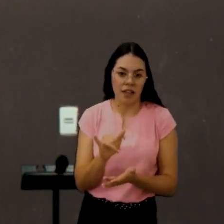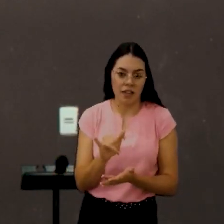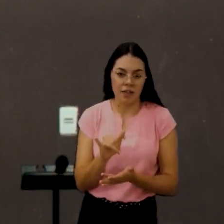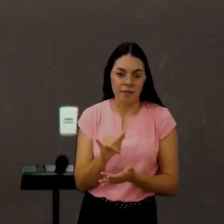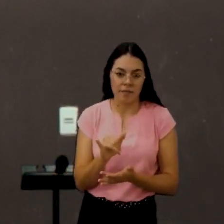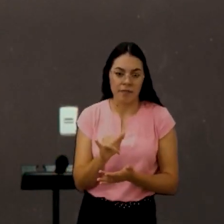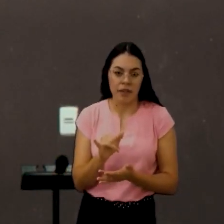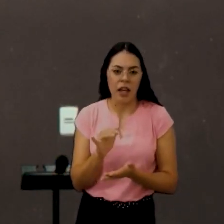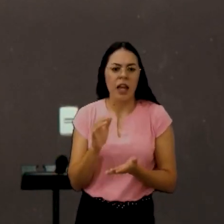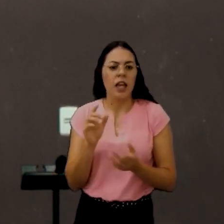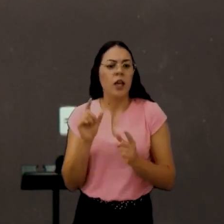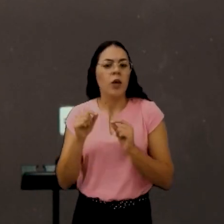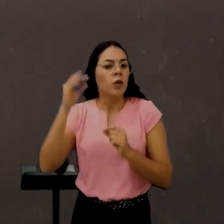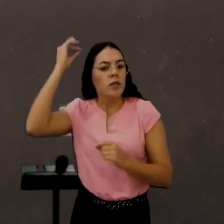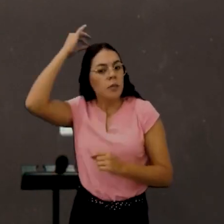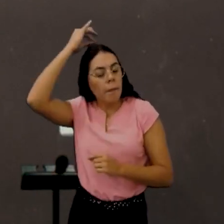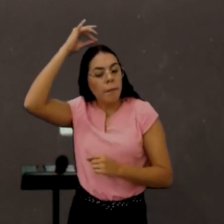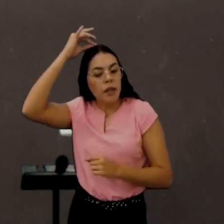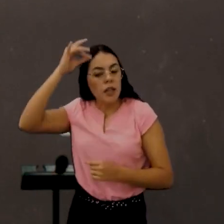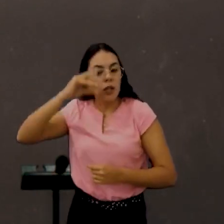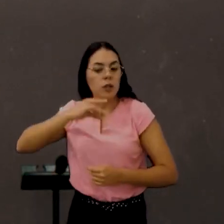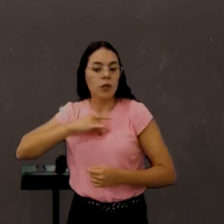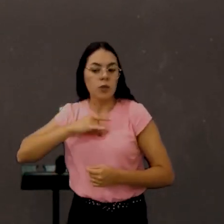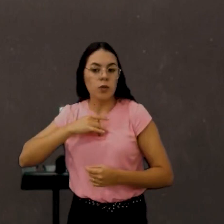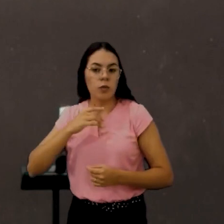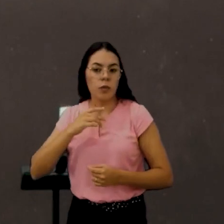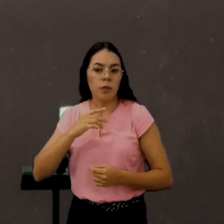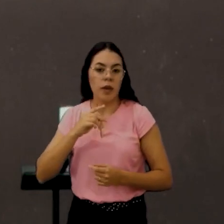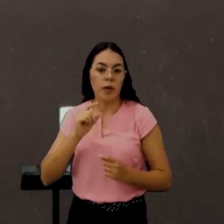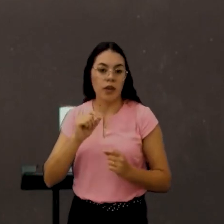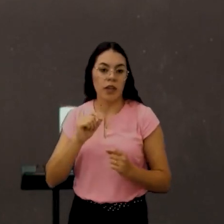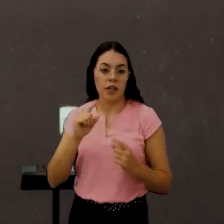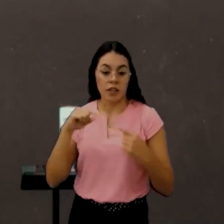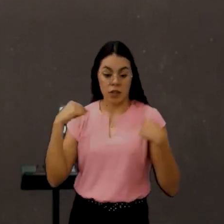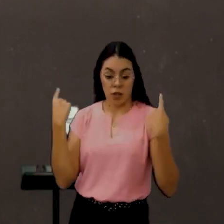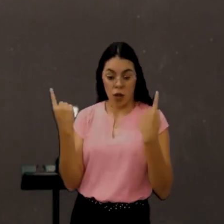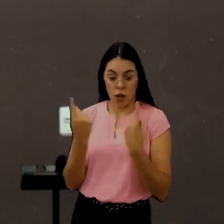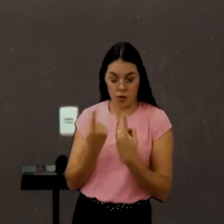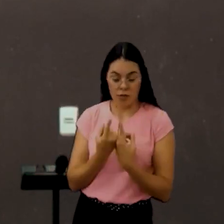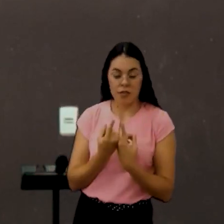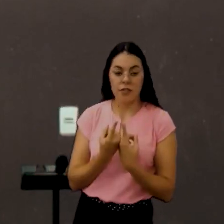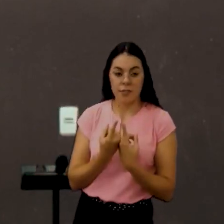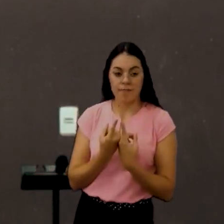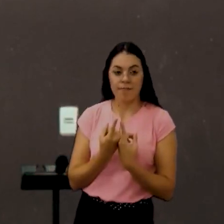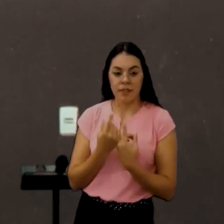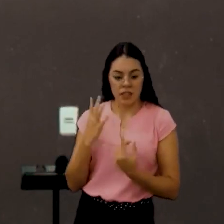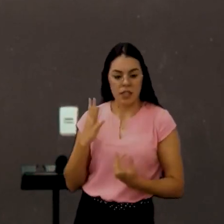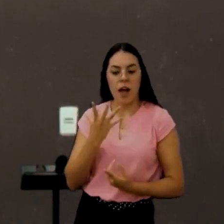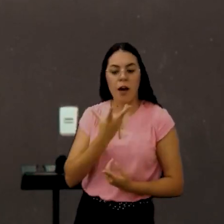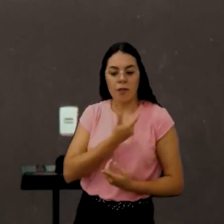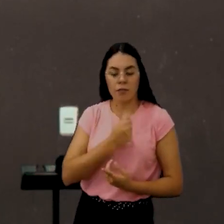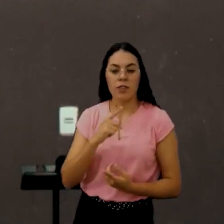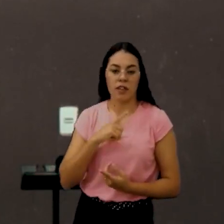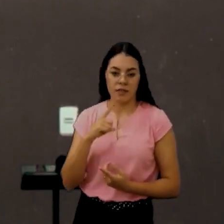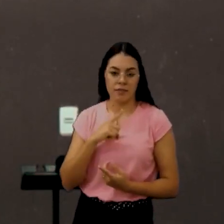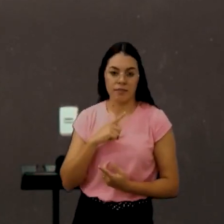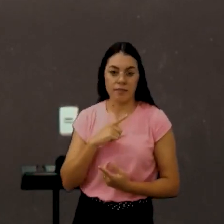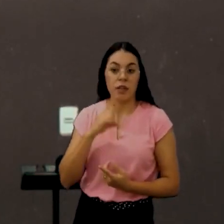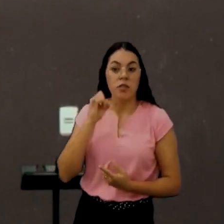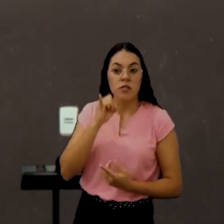que é o Espírito Santo, segundo o apóstolo Paulo aqui? É o penhor de que nós seremos salvos. Então se